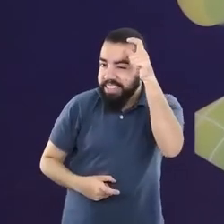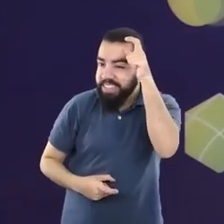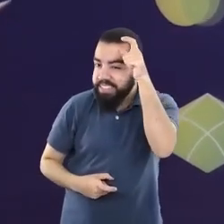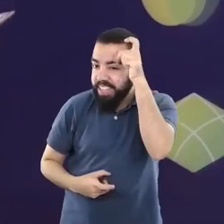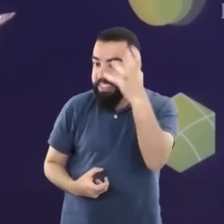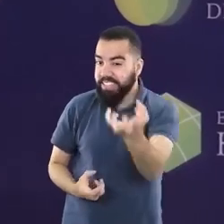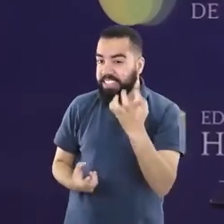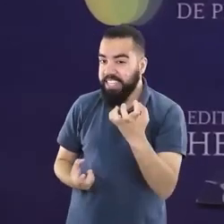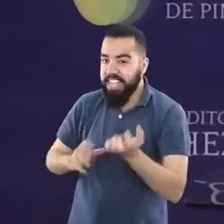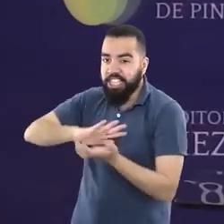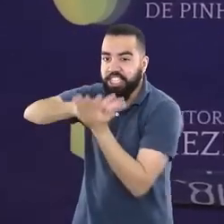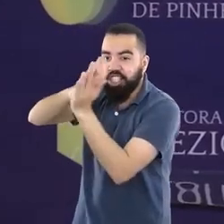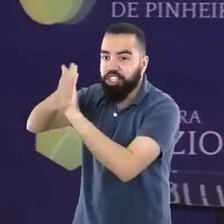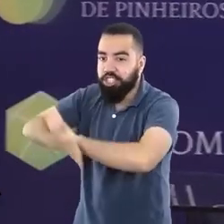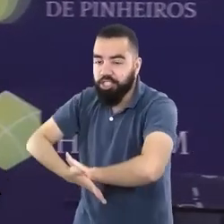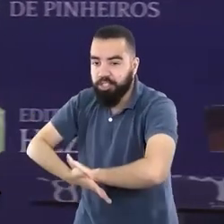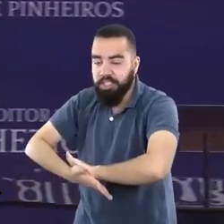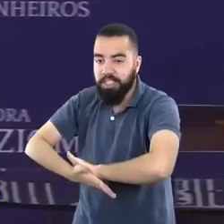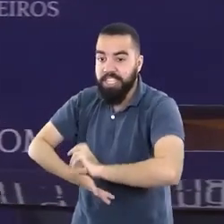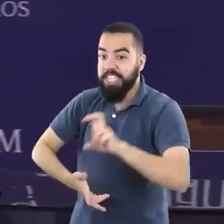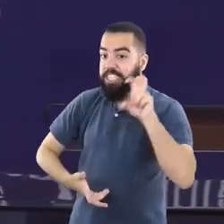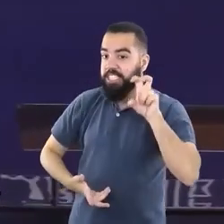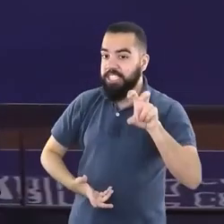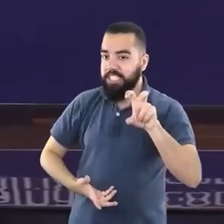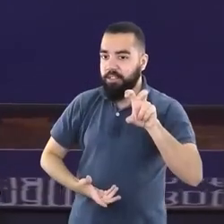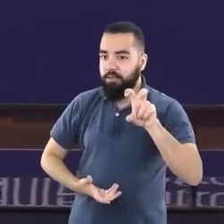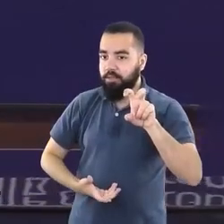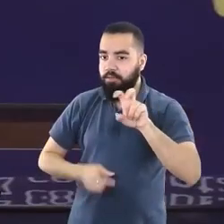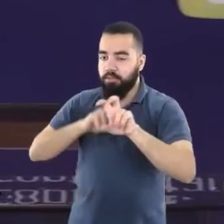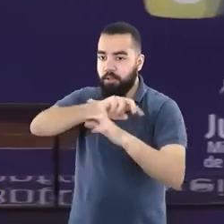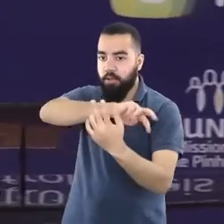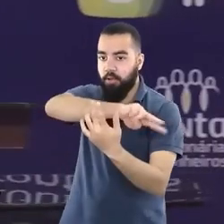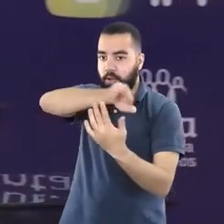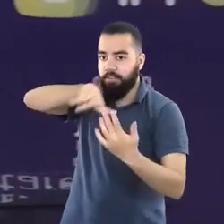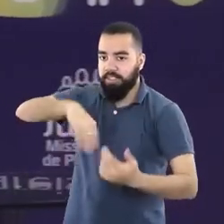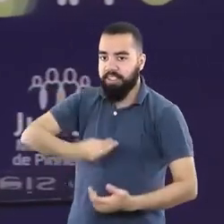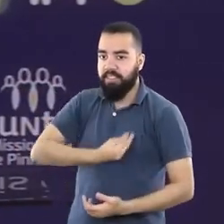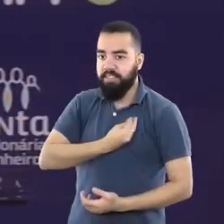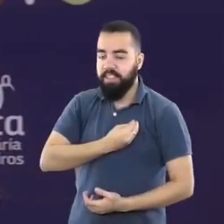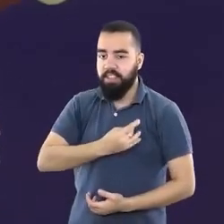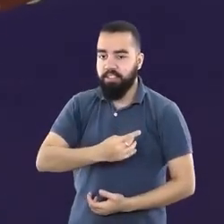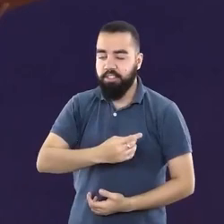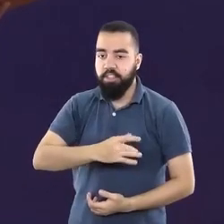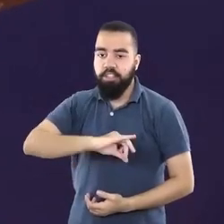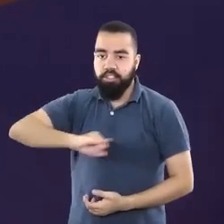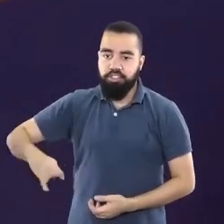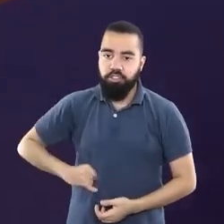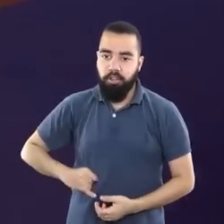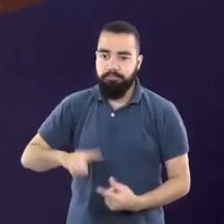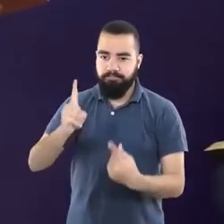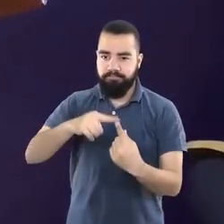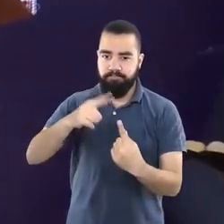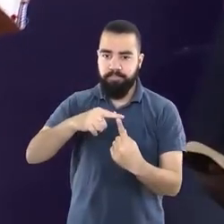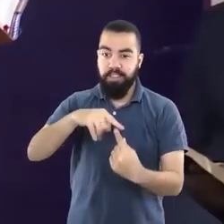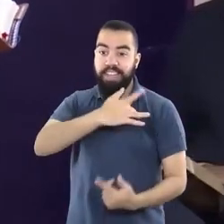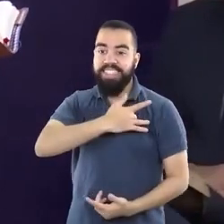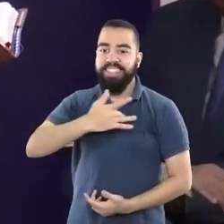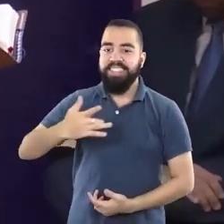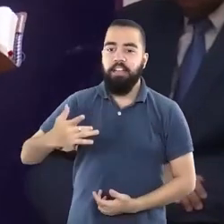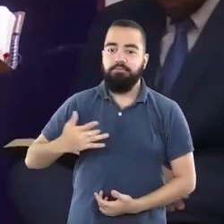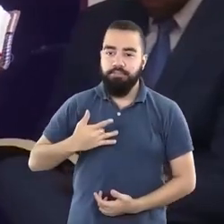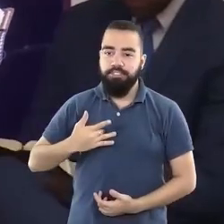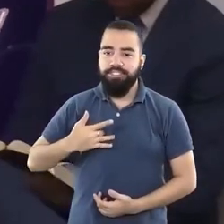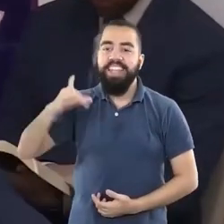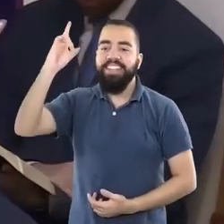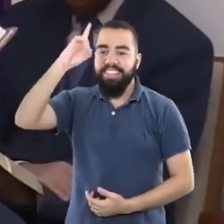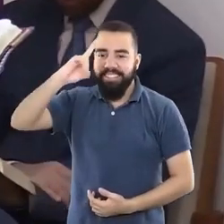Deus restaurou todas elas. Primeiro, Deus restaurou a saúde dele, conforme está escrito lá no versículo 16, Deus lhe deu